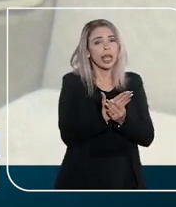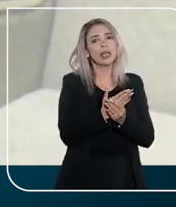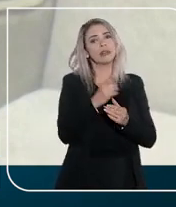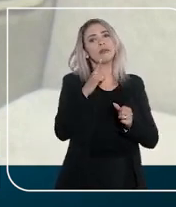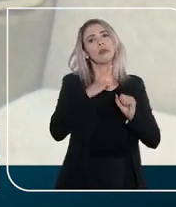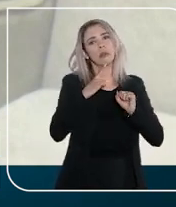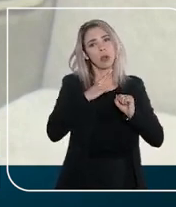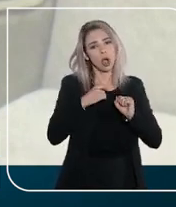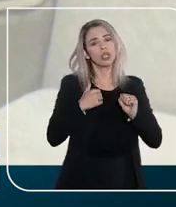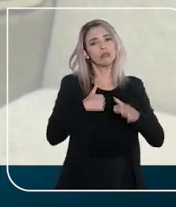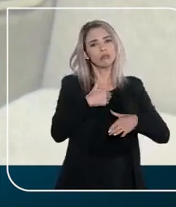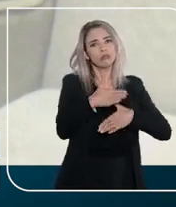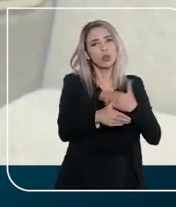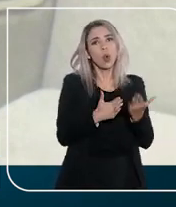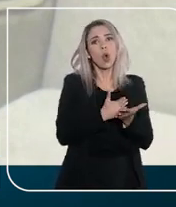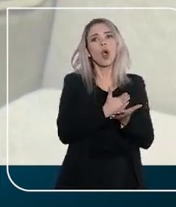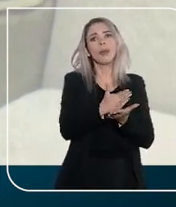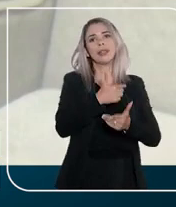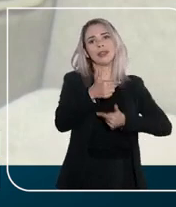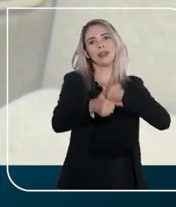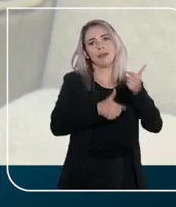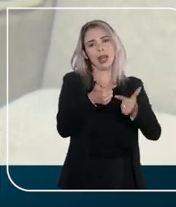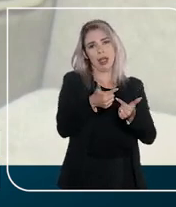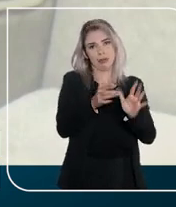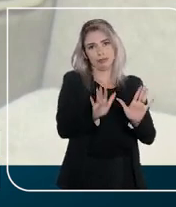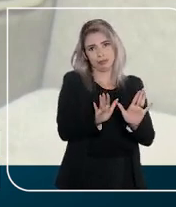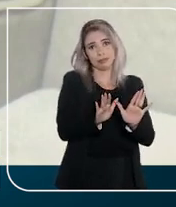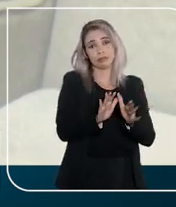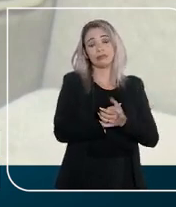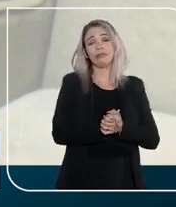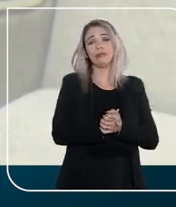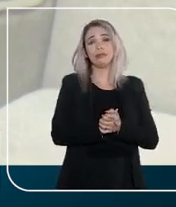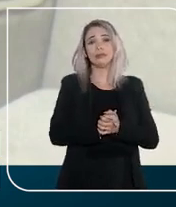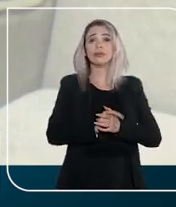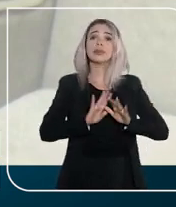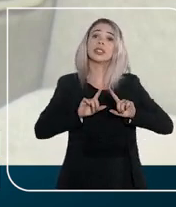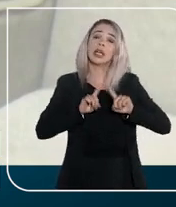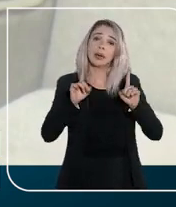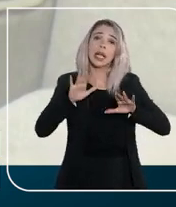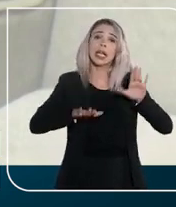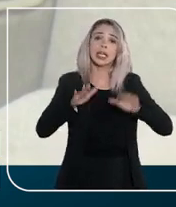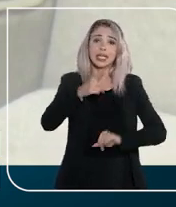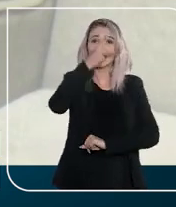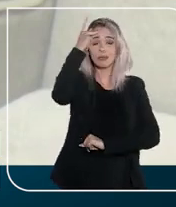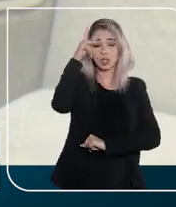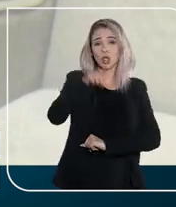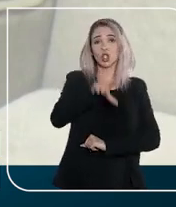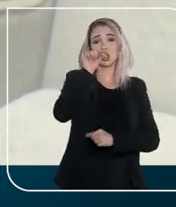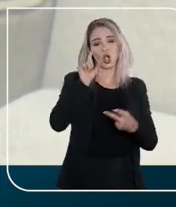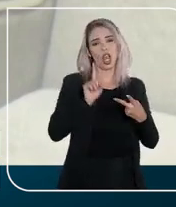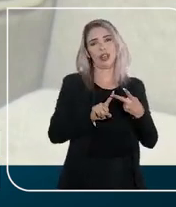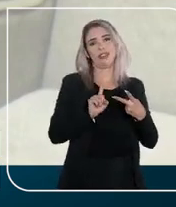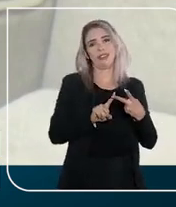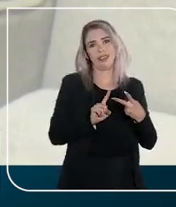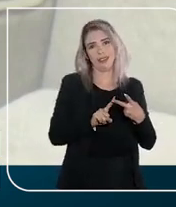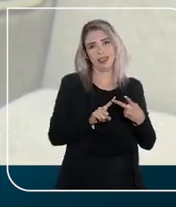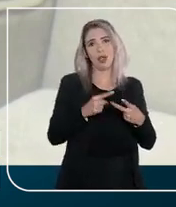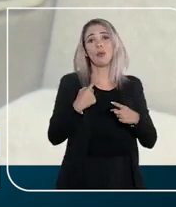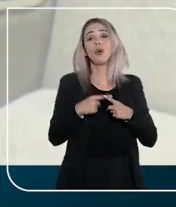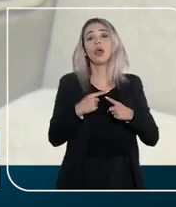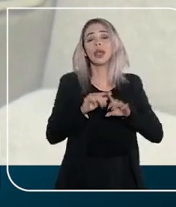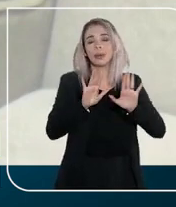processo, né, com o trânsito em julgado da decisão. E, assim, há situações em que, de fato, o candidato vai optar por essa segunda opção,